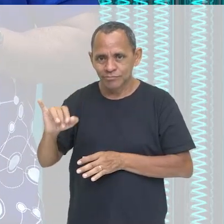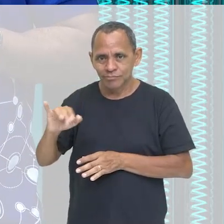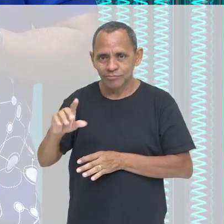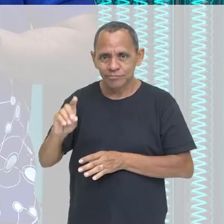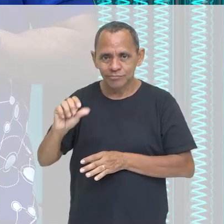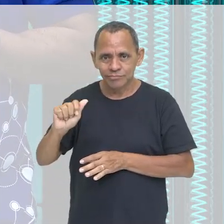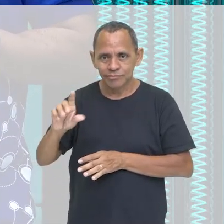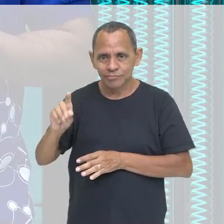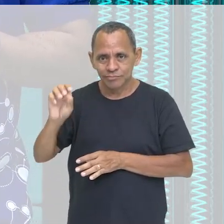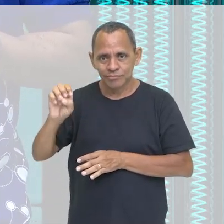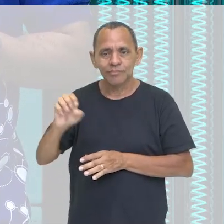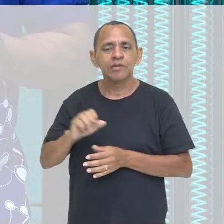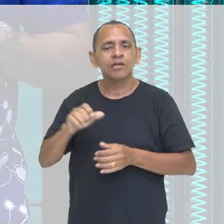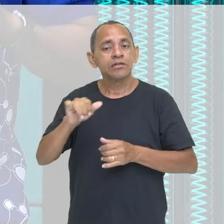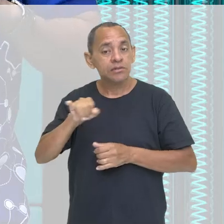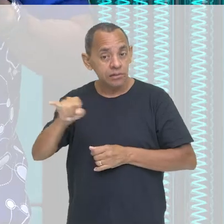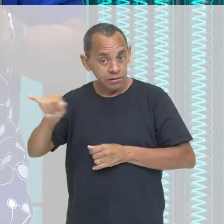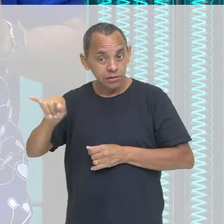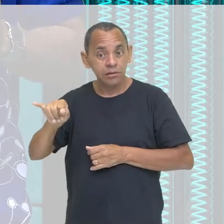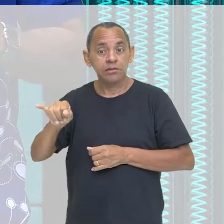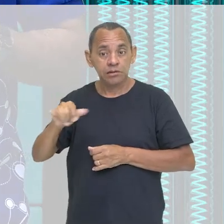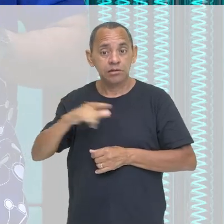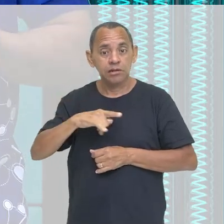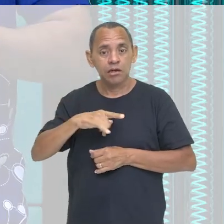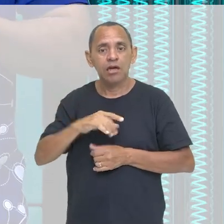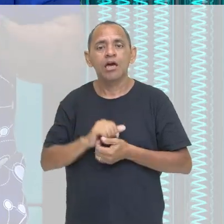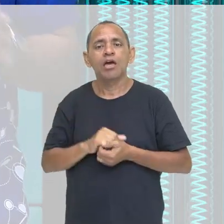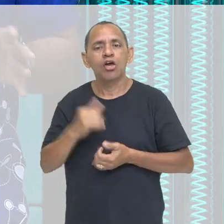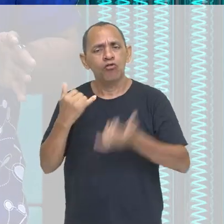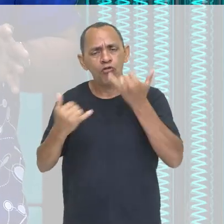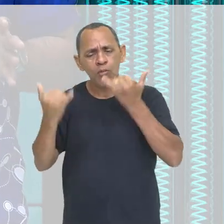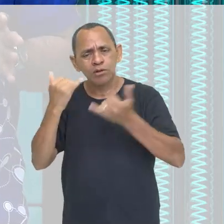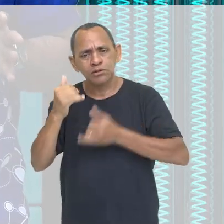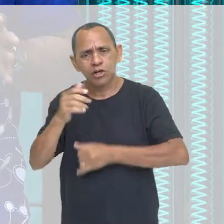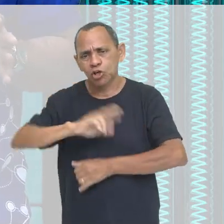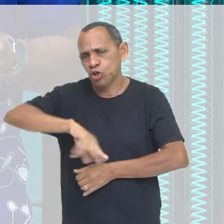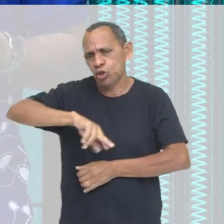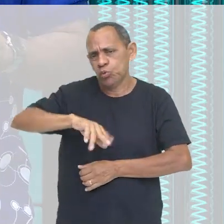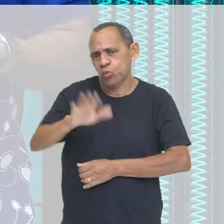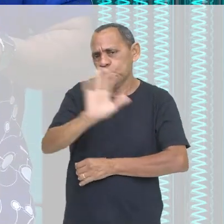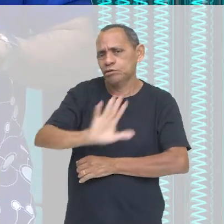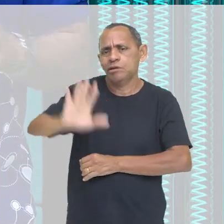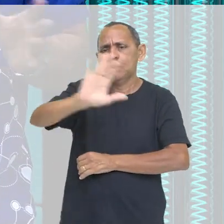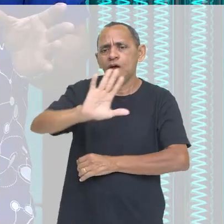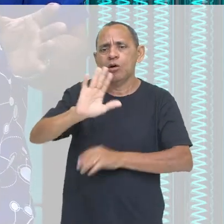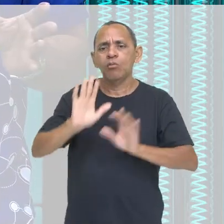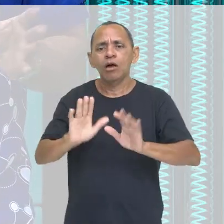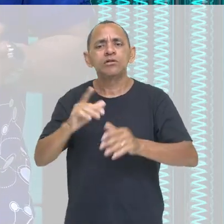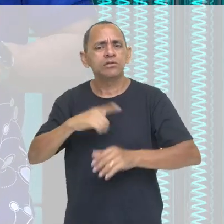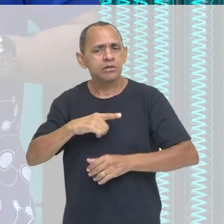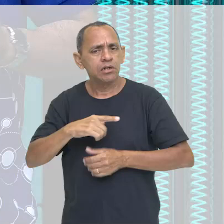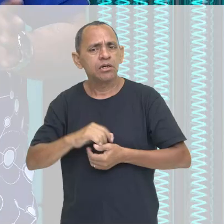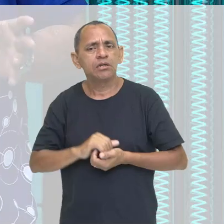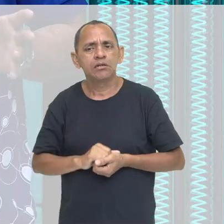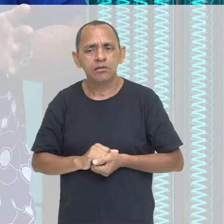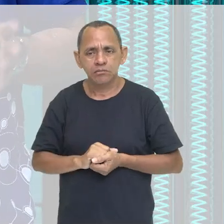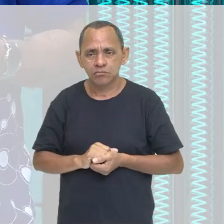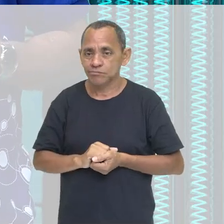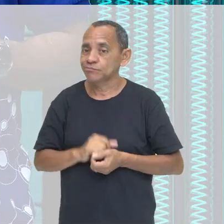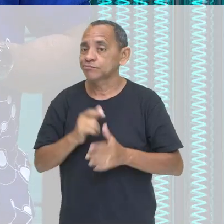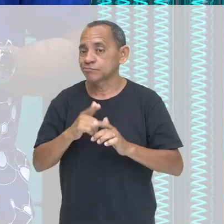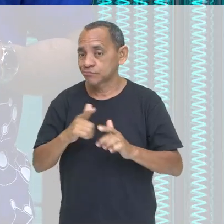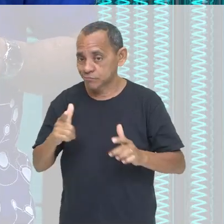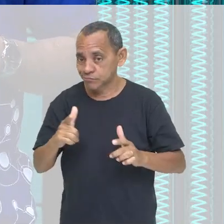essa que eu vou dar agora, ela não é geral, ela não acontece em todas as situações. Mas, no mais das vezes, na maioria